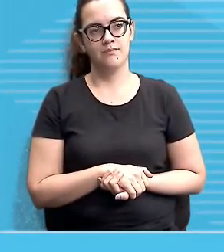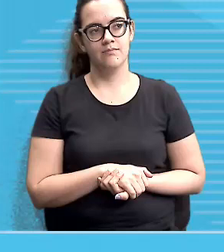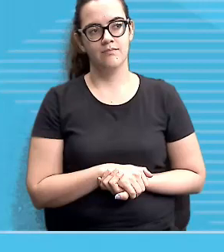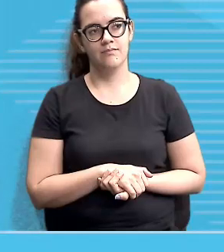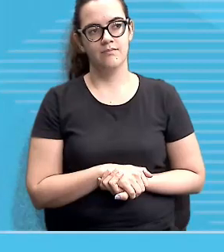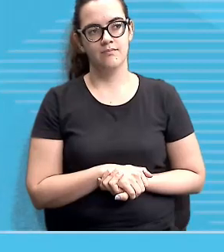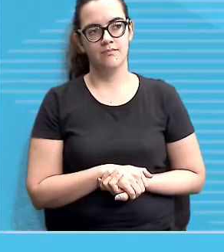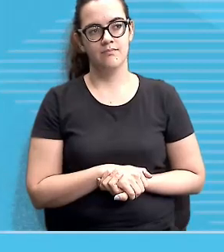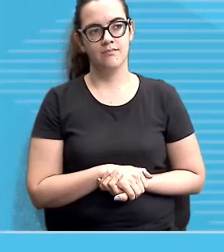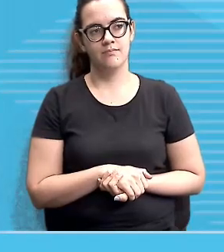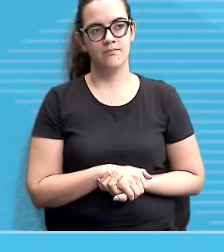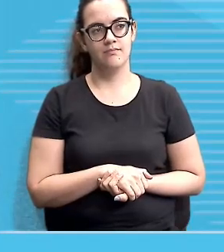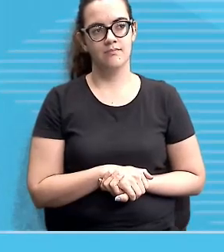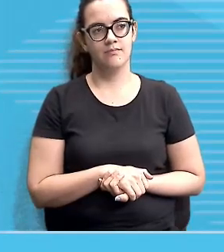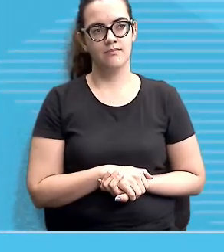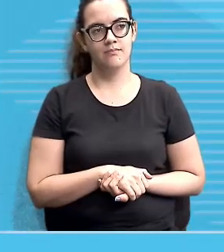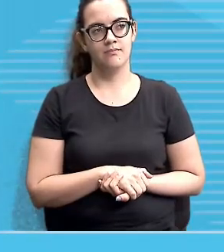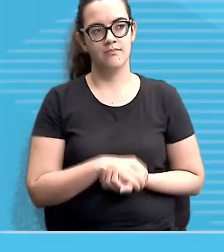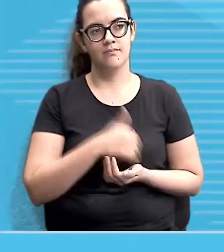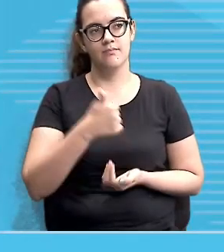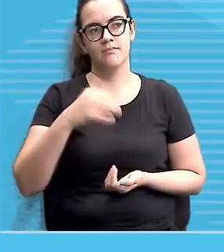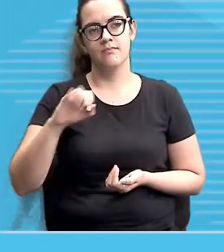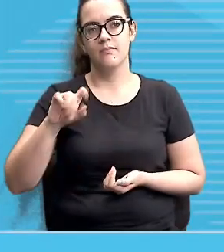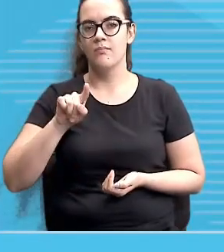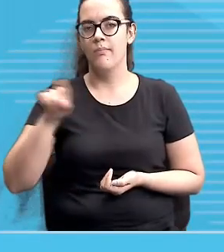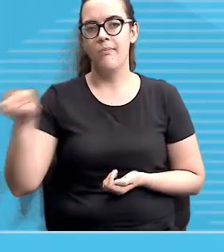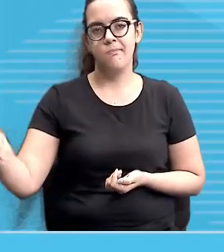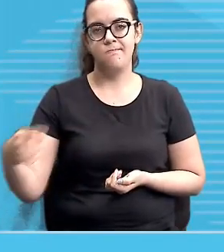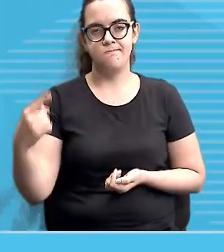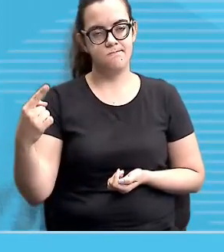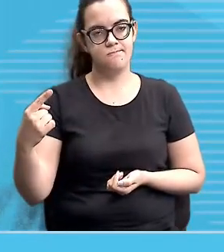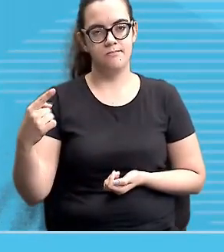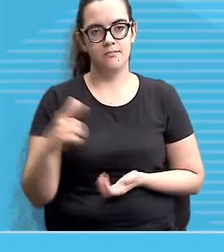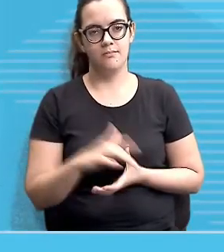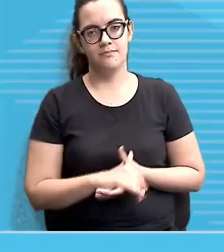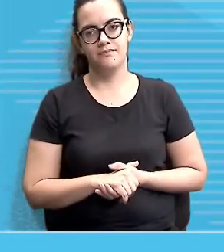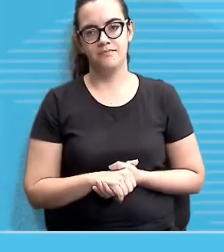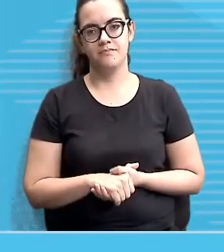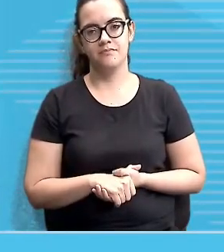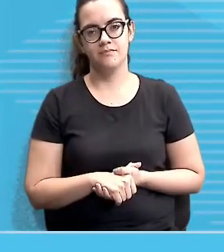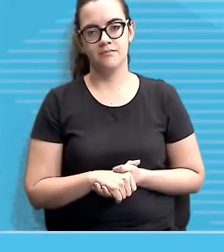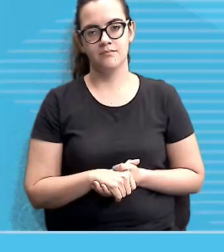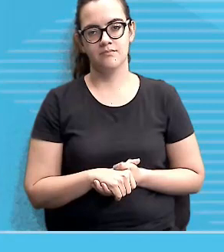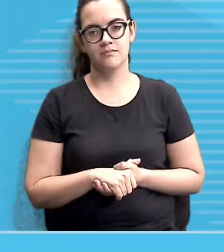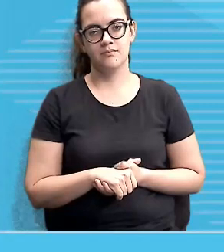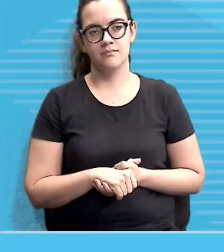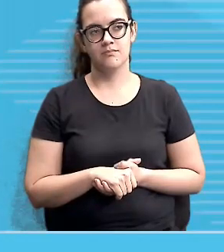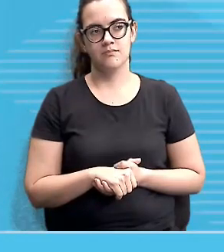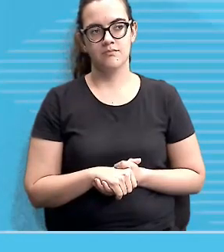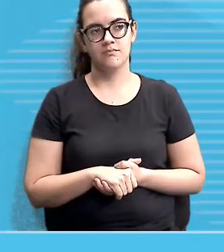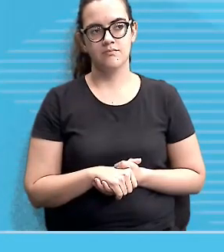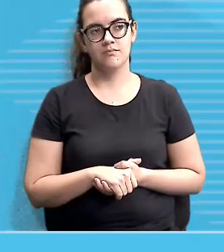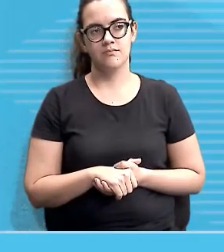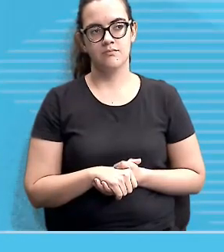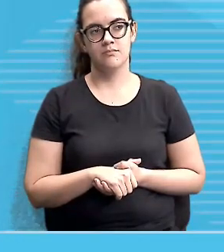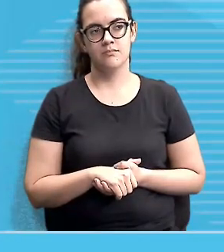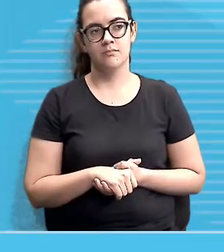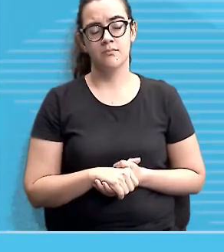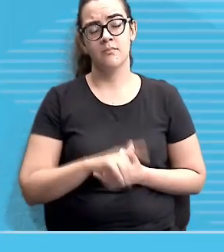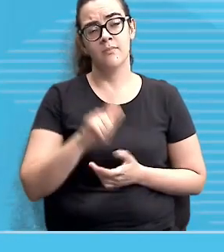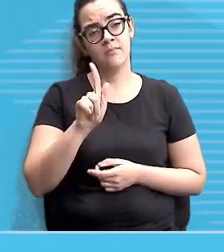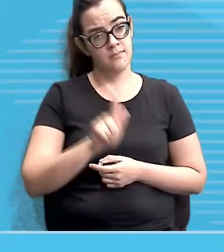calorias é 10 mil II e a massa em